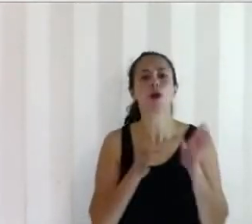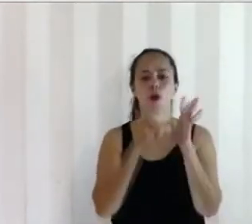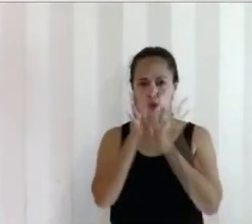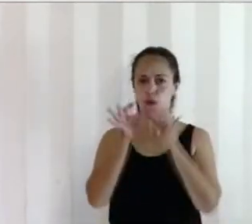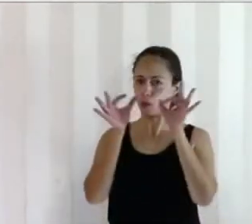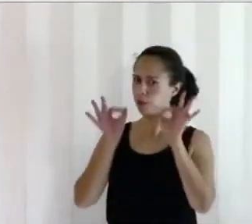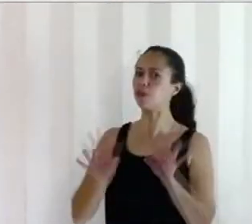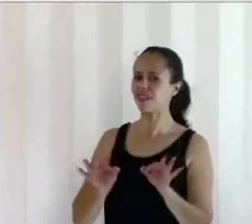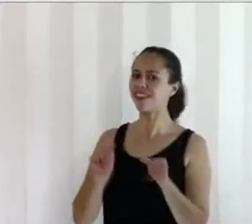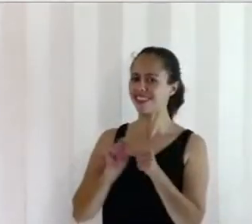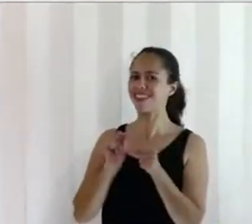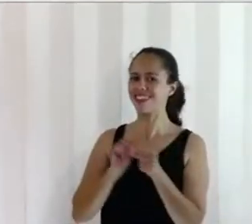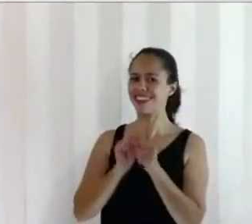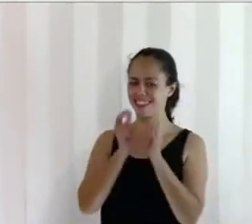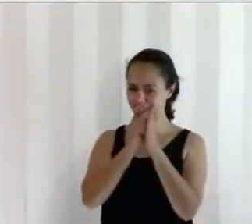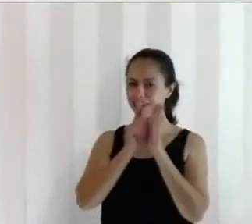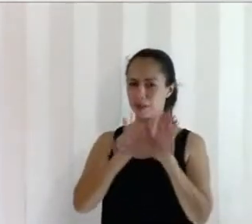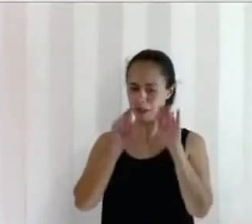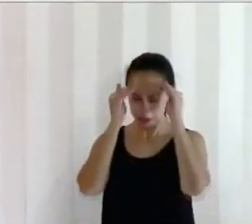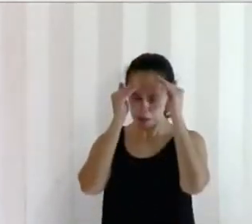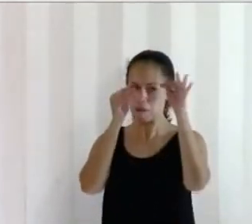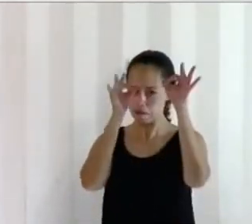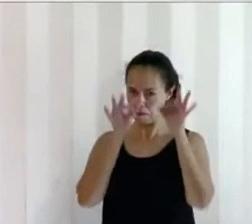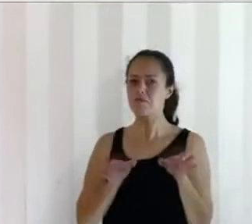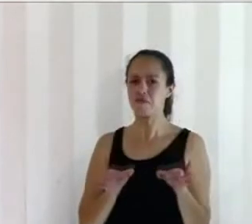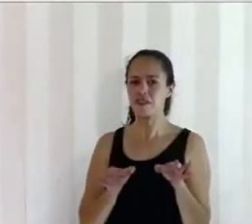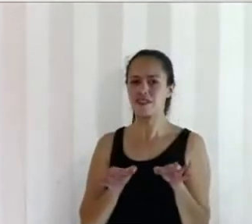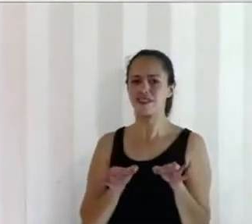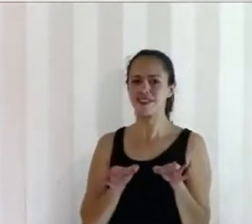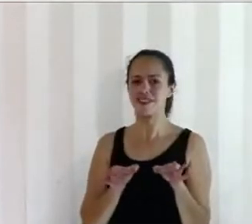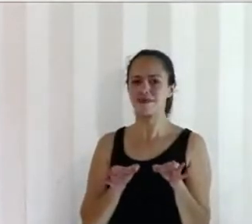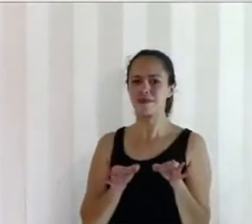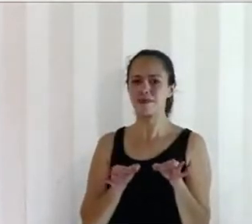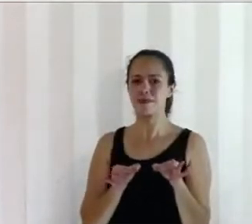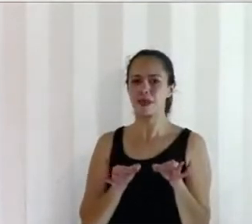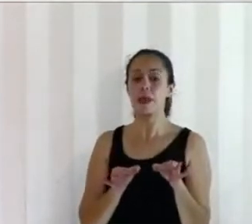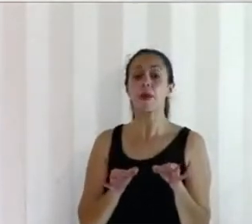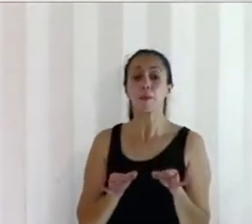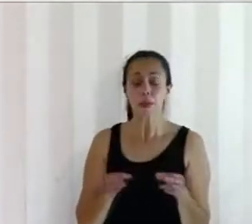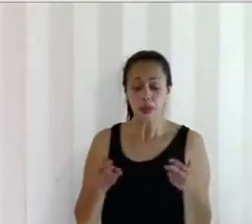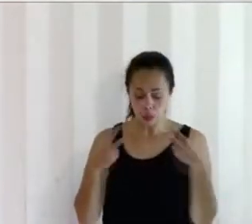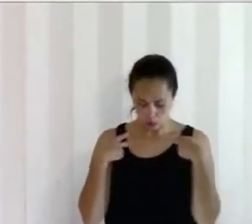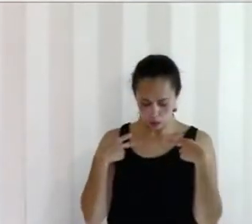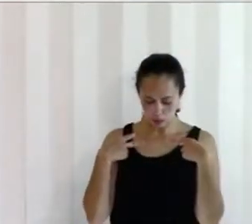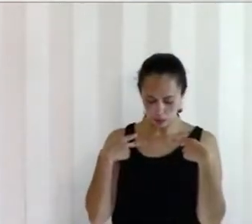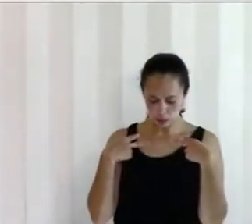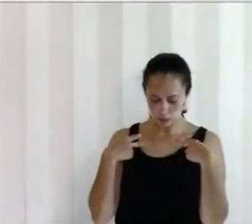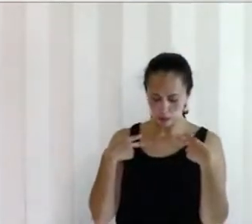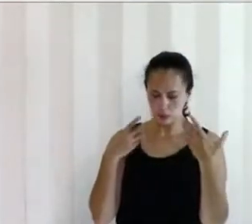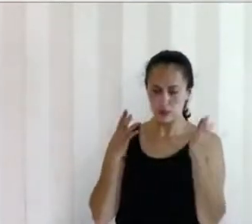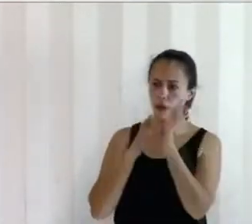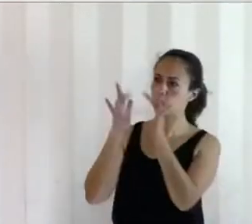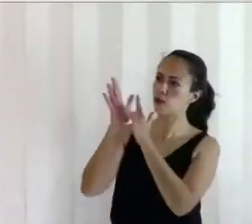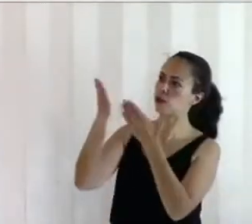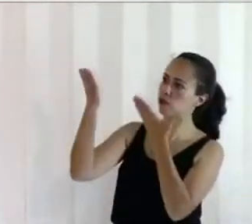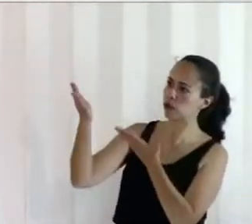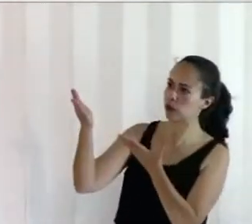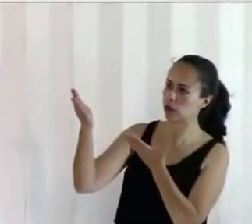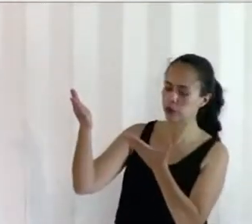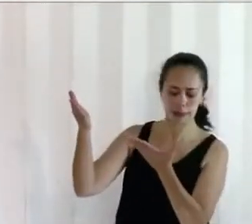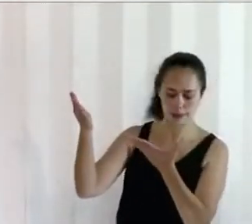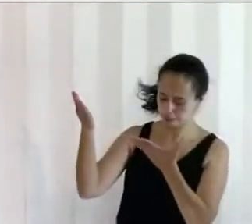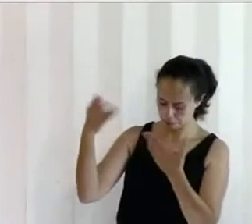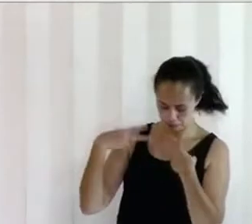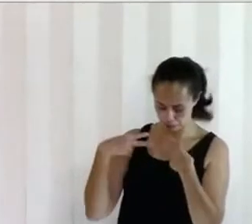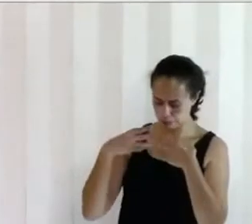um negar-nos a nós mesmos. Nós temos de nos lembrar que a palavra diz, quem quiser me seguir, negue-se